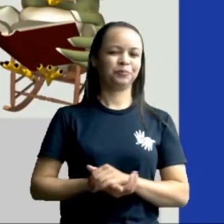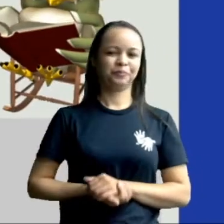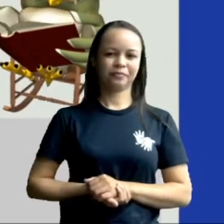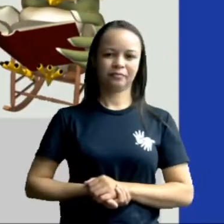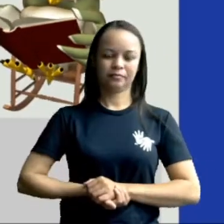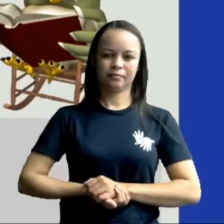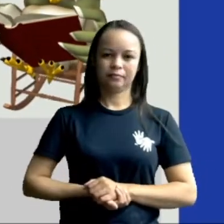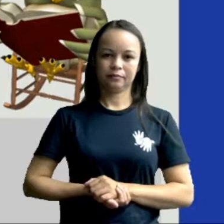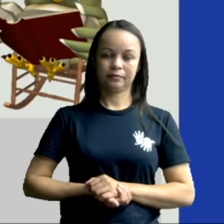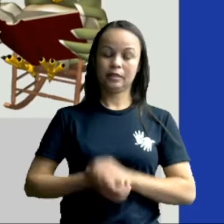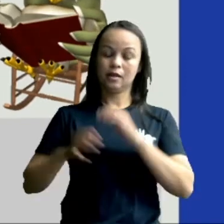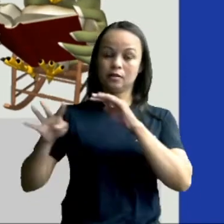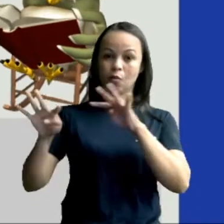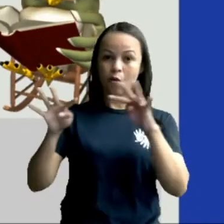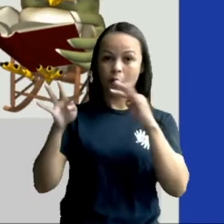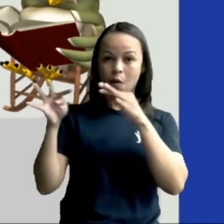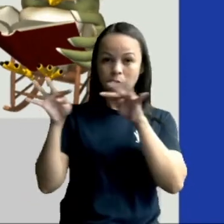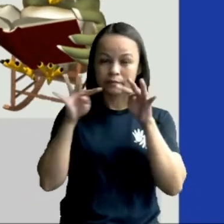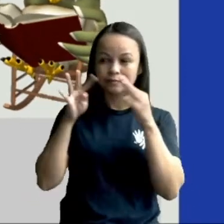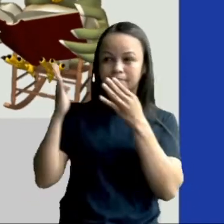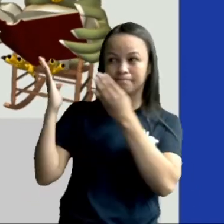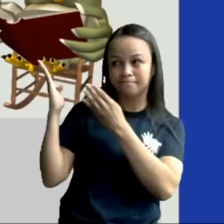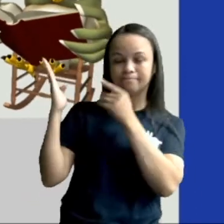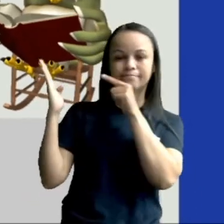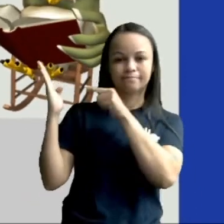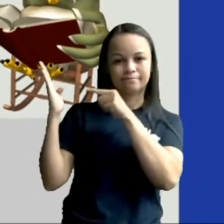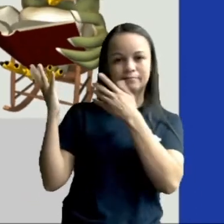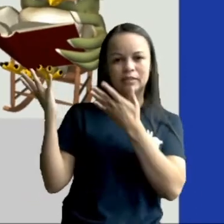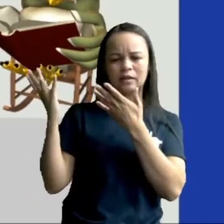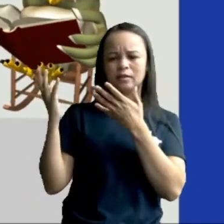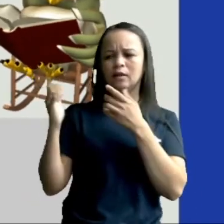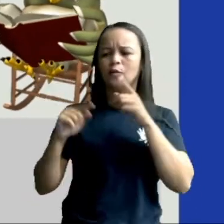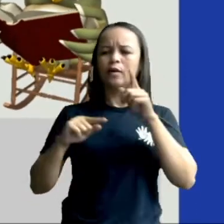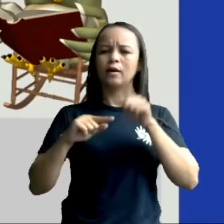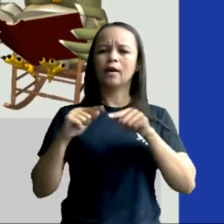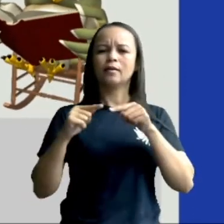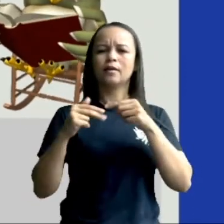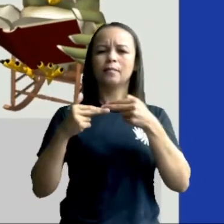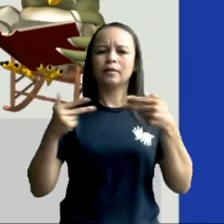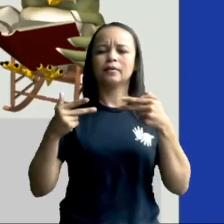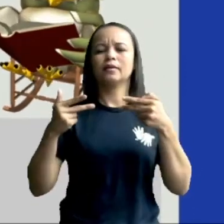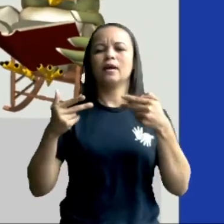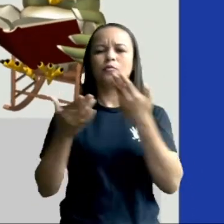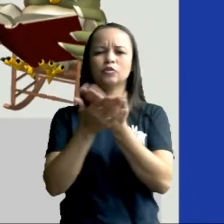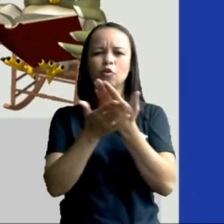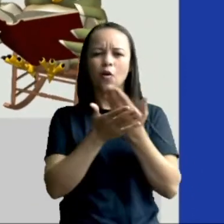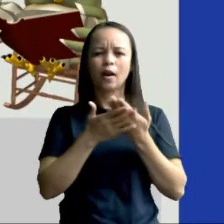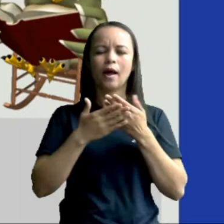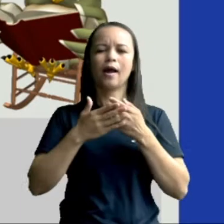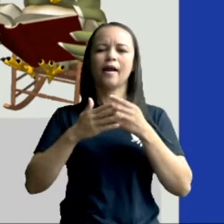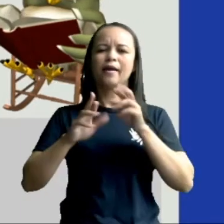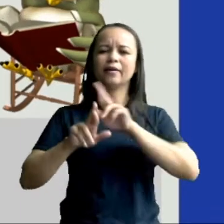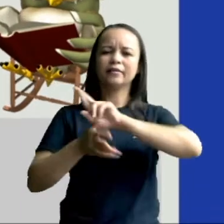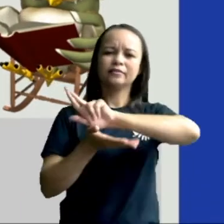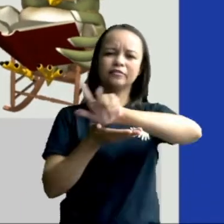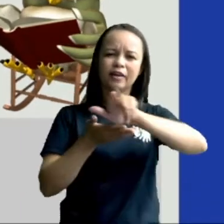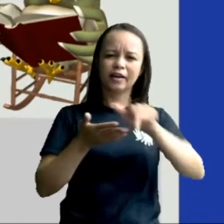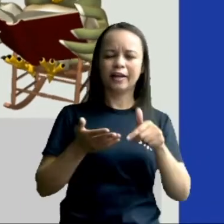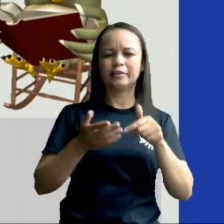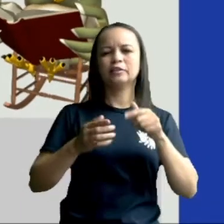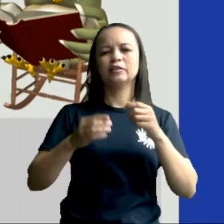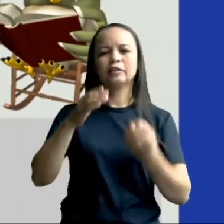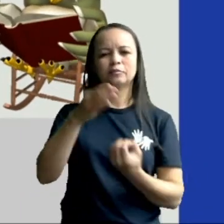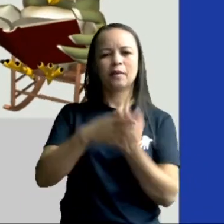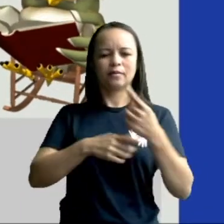Olha só essa imagem. Cada material escolar é composto de diferentes matérias-primas. É ou não é? Você já parou